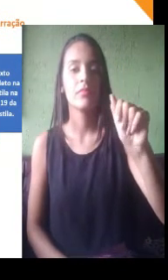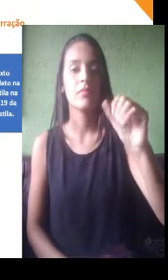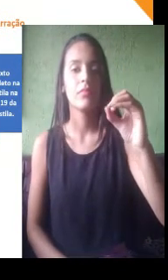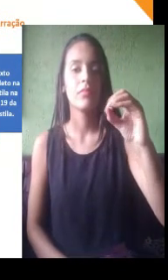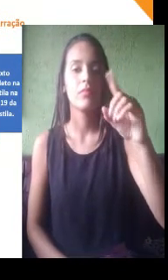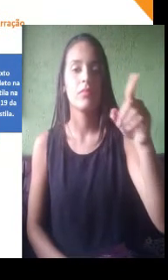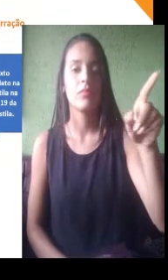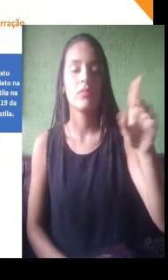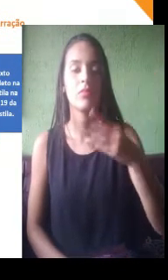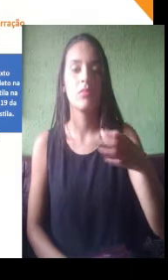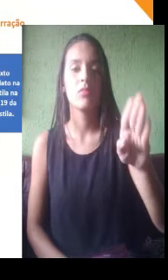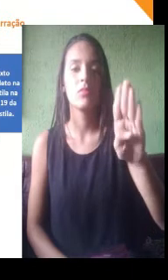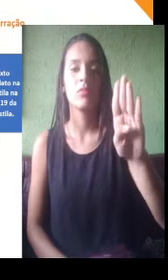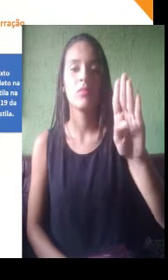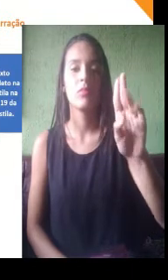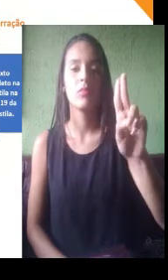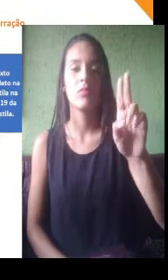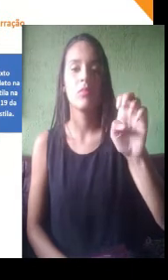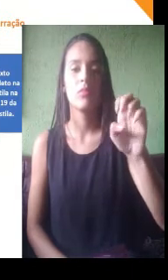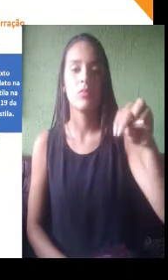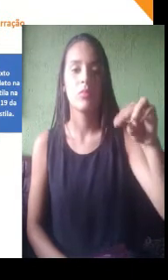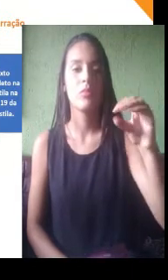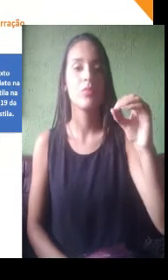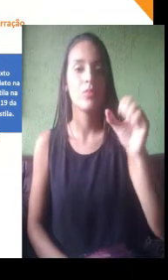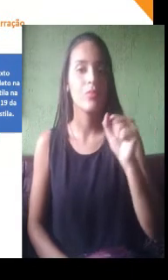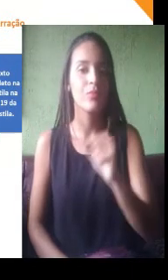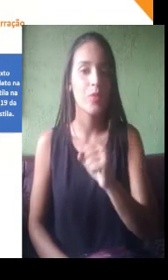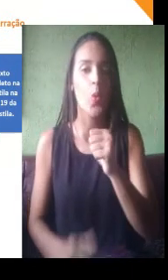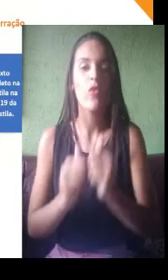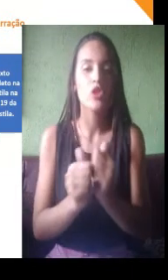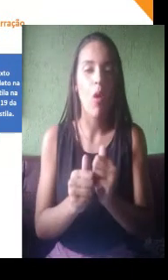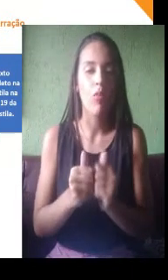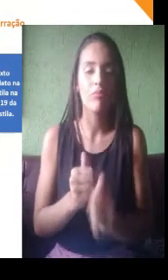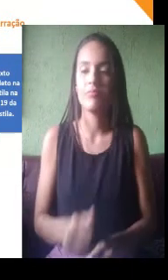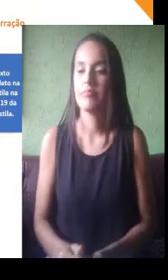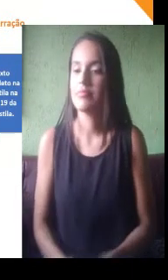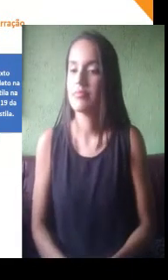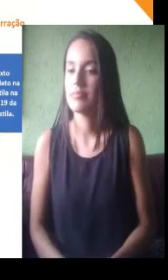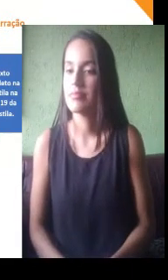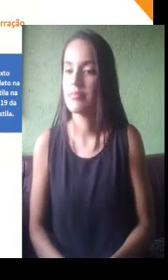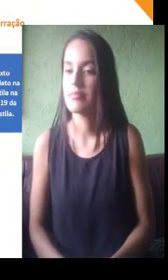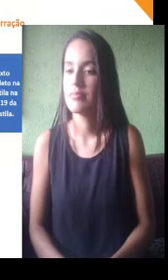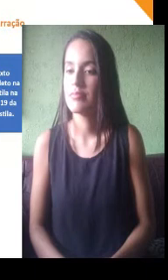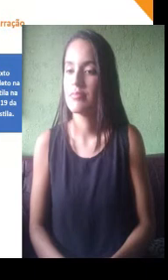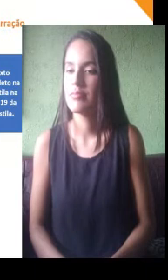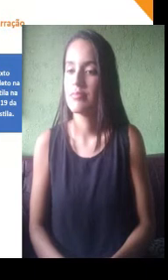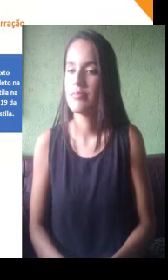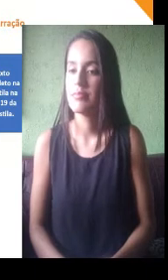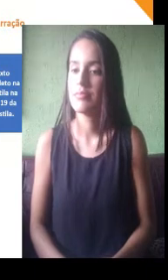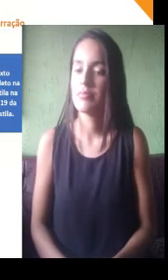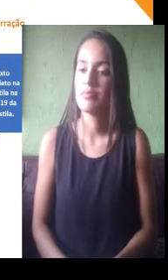que se chama Em Defesa de Galvão Bueno, tá? Basicamente, né? Se vocês quiserem